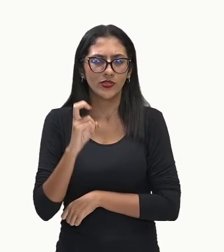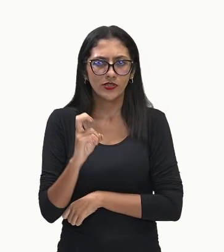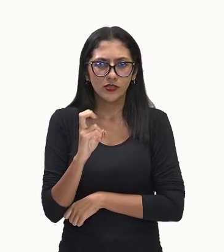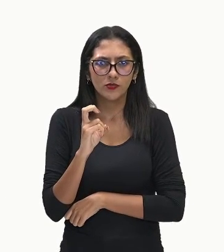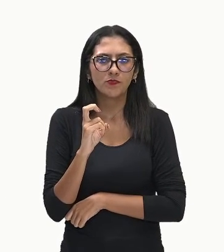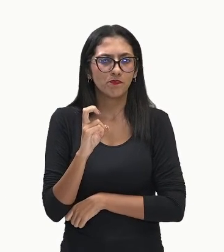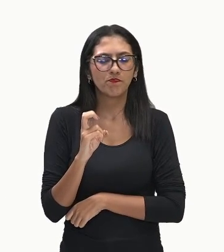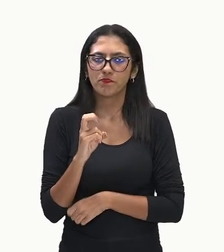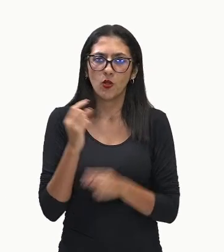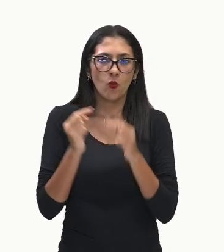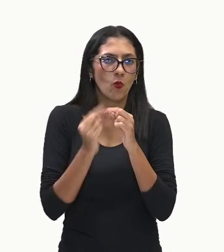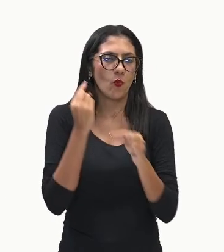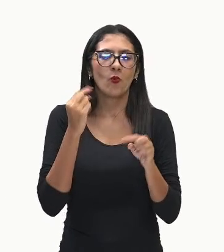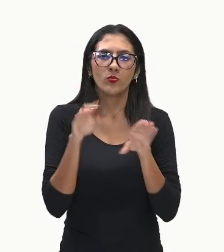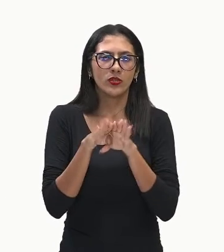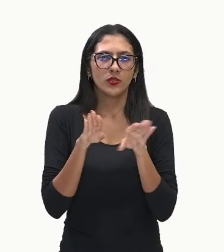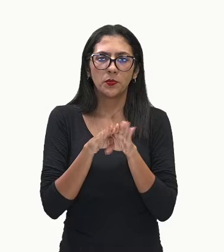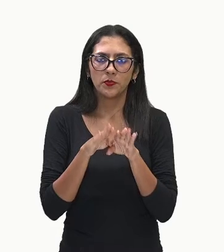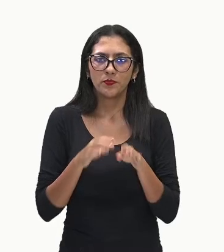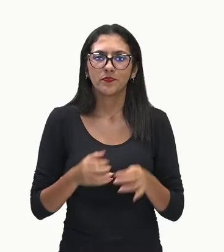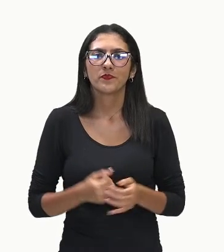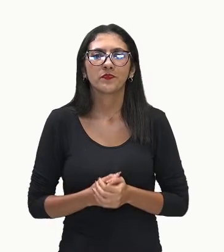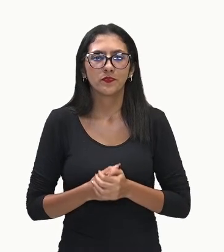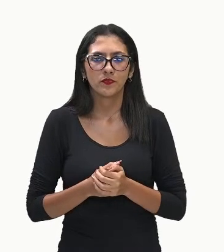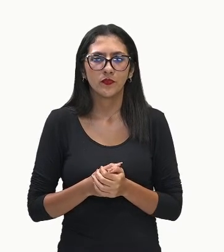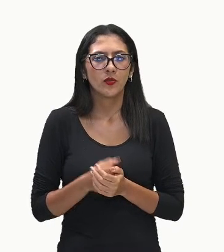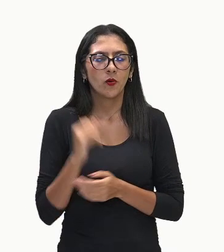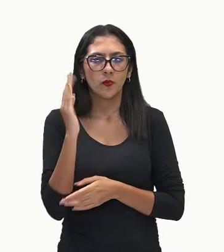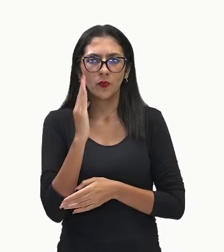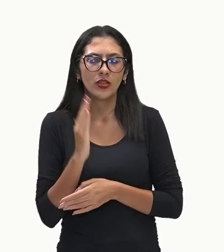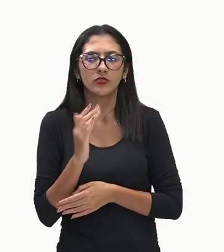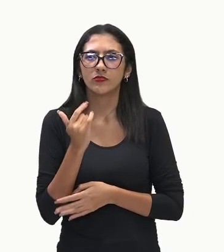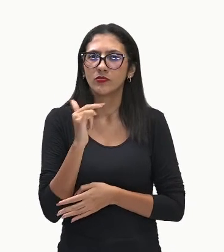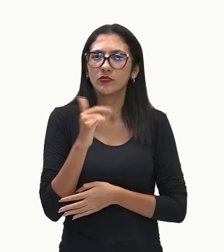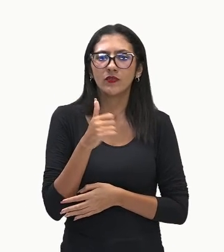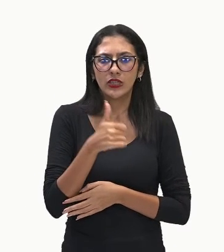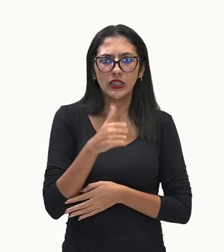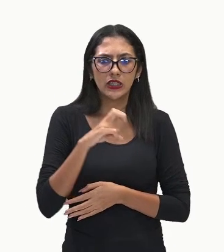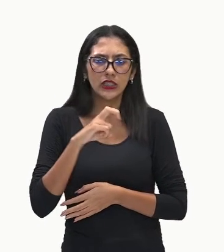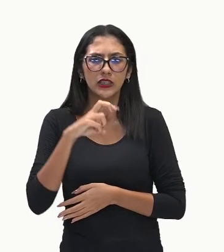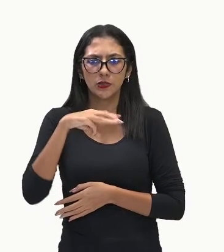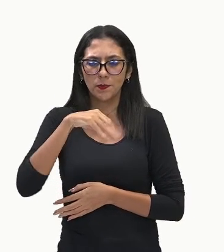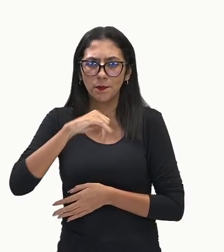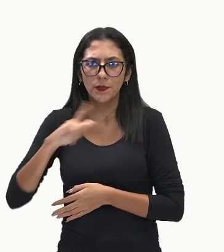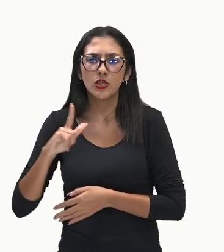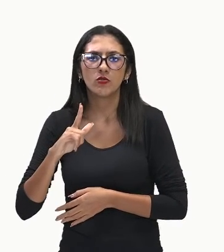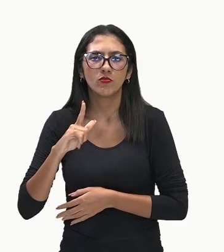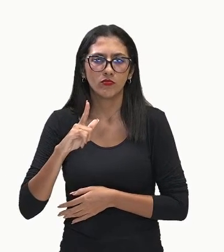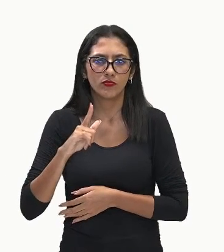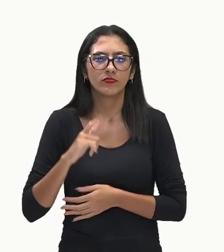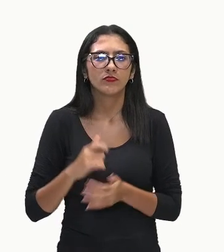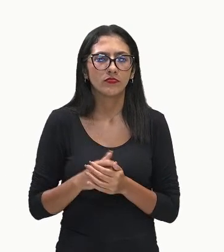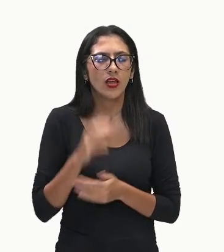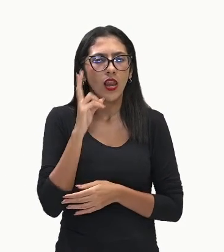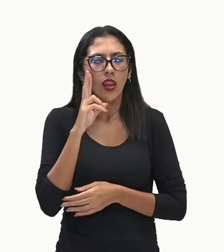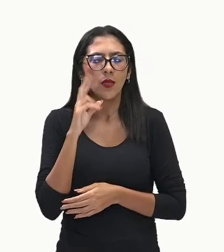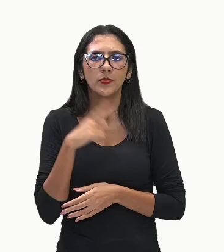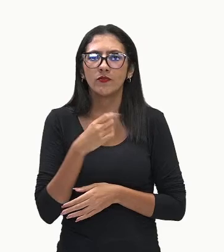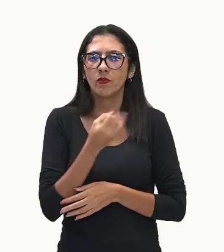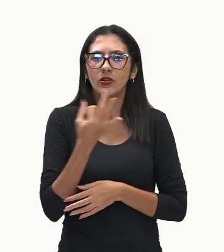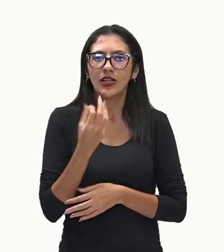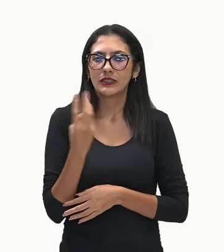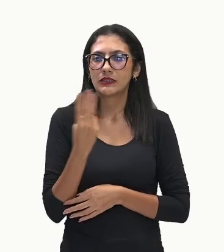não é verdade. O Brasil, na realidade, não produziu 15 mil toneladas, né? Produziu quantas? 33. Então, também